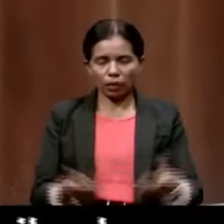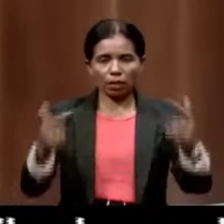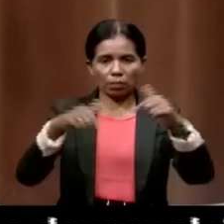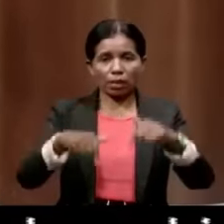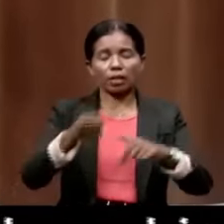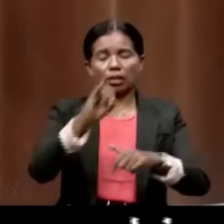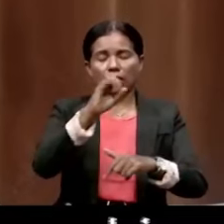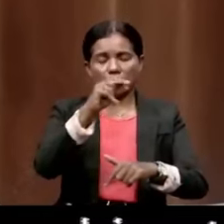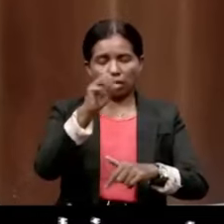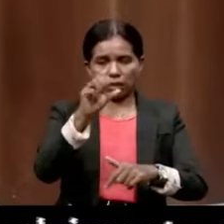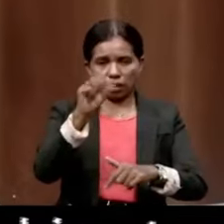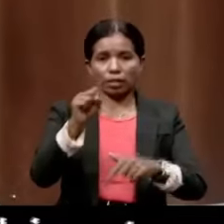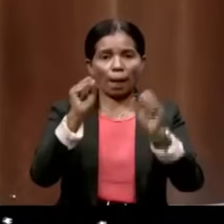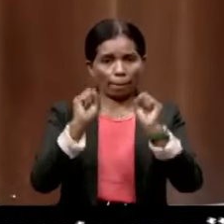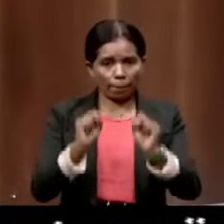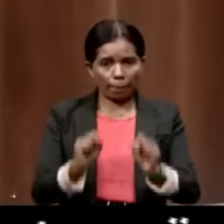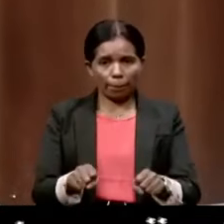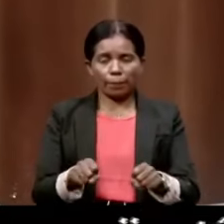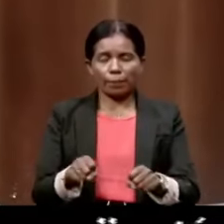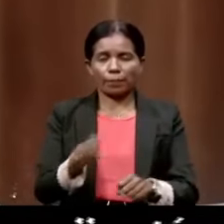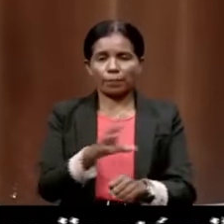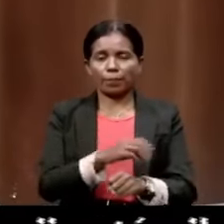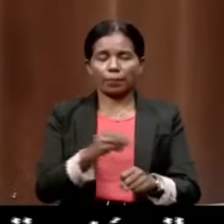INSS não é bele